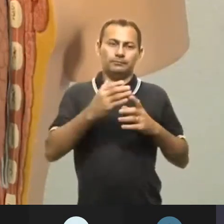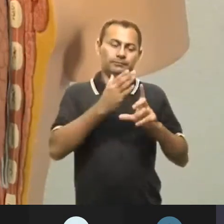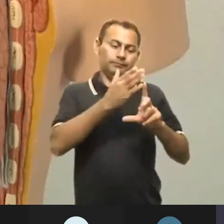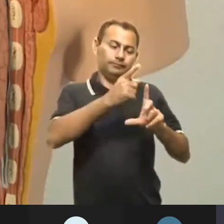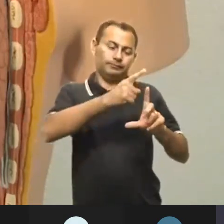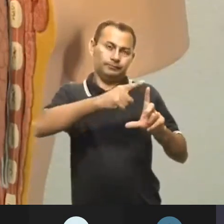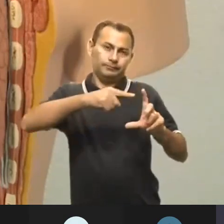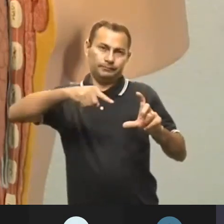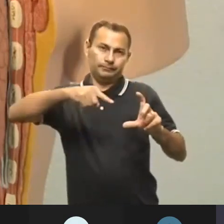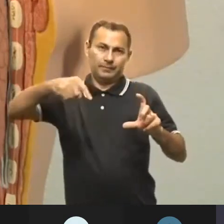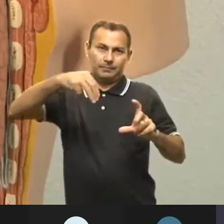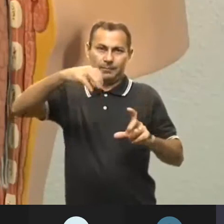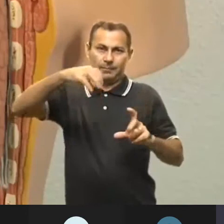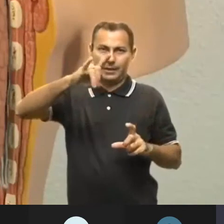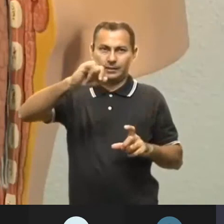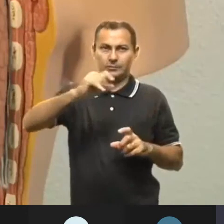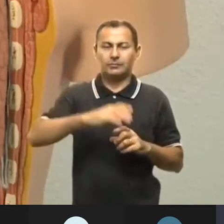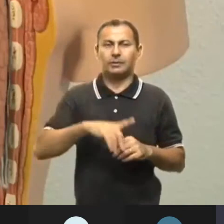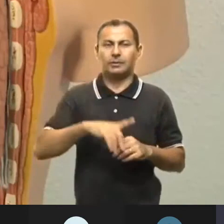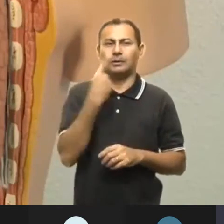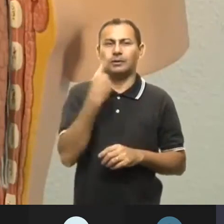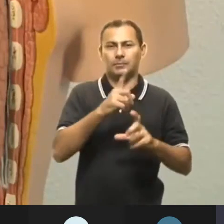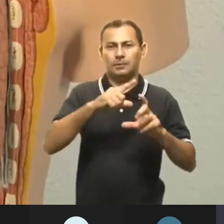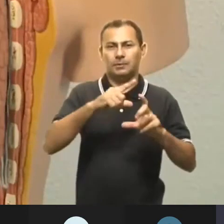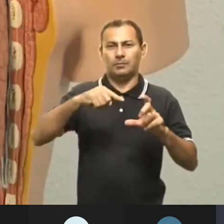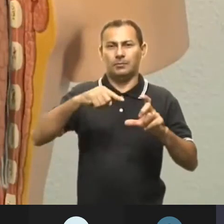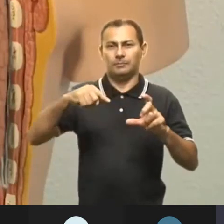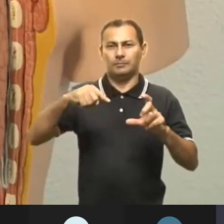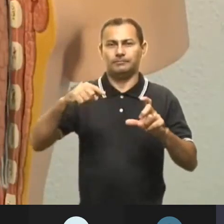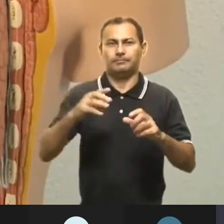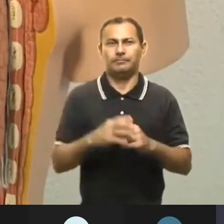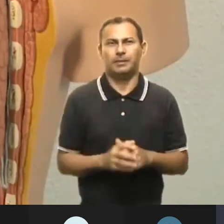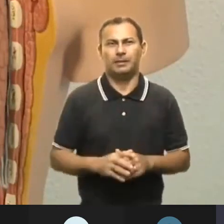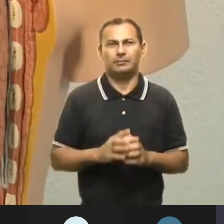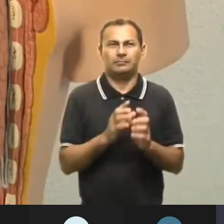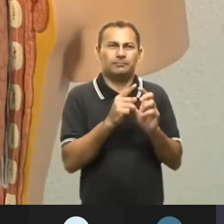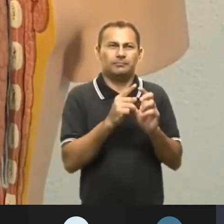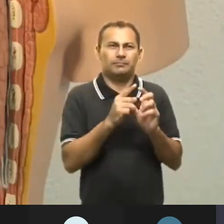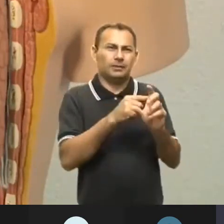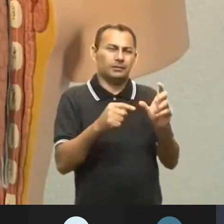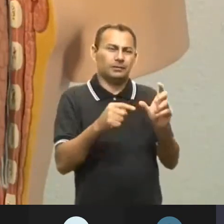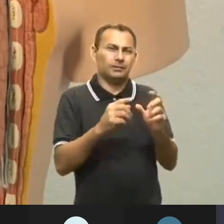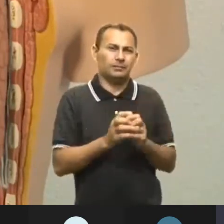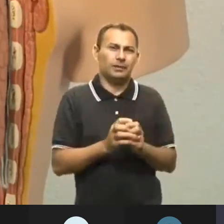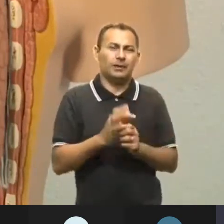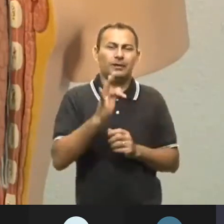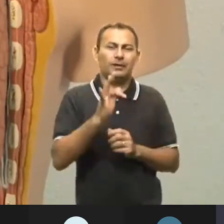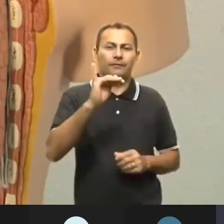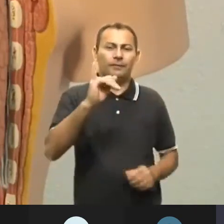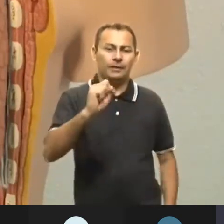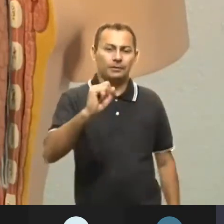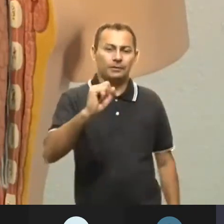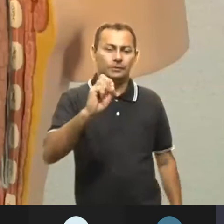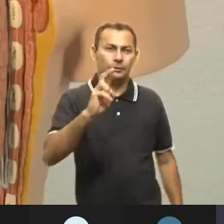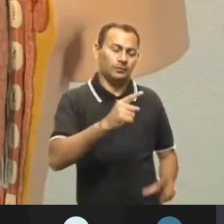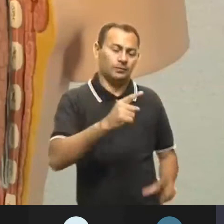superior, aí é o lobo médio, e nós temos o lobo ali, né, que é mais ali pro cantinho inferior.